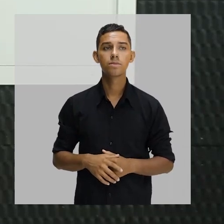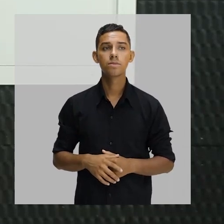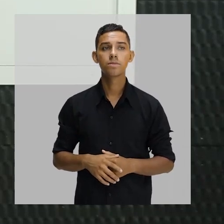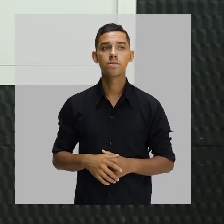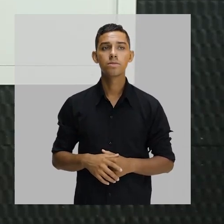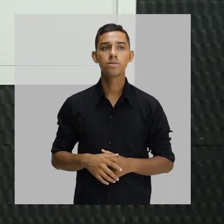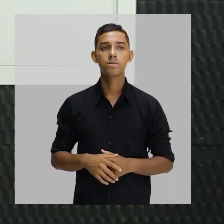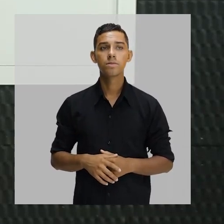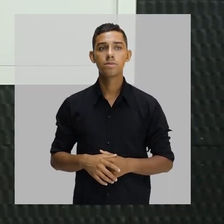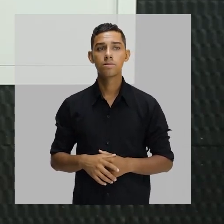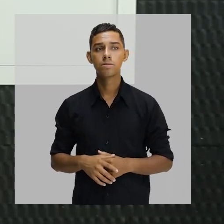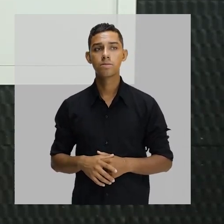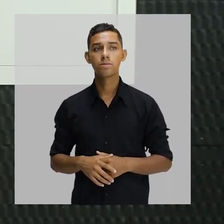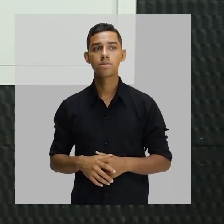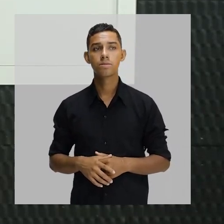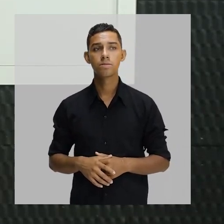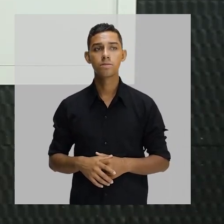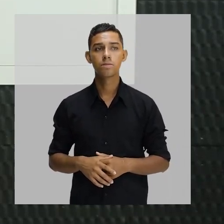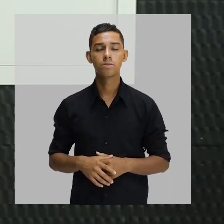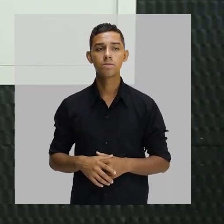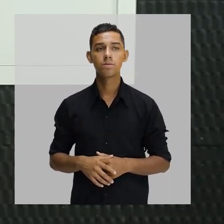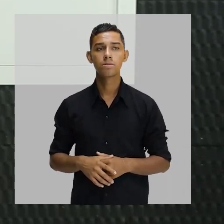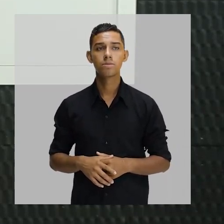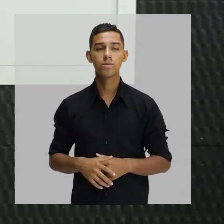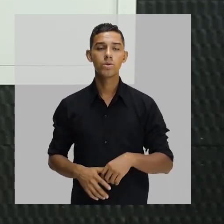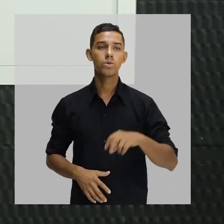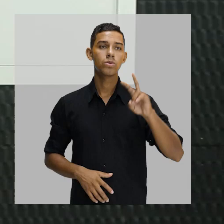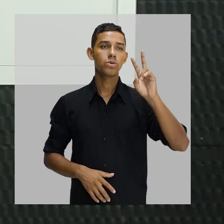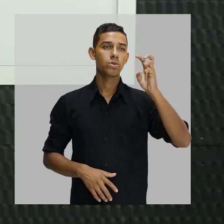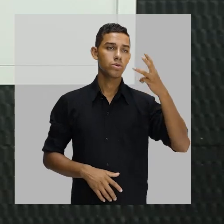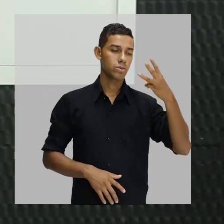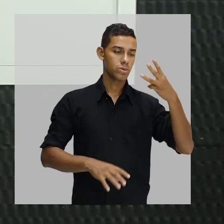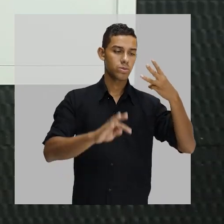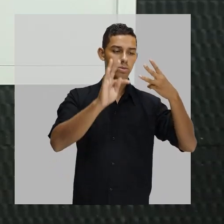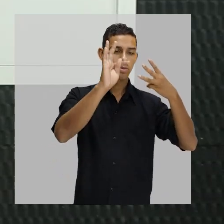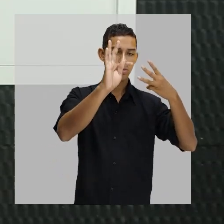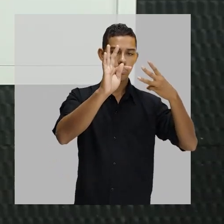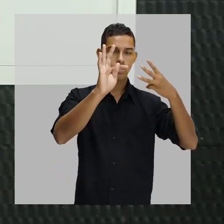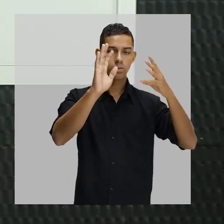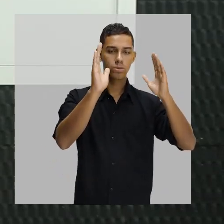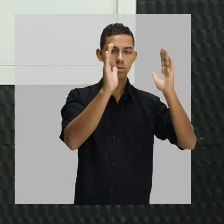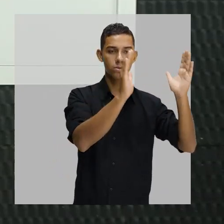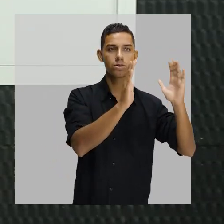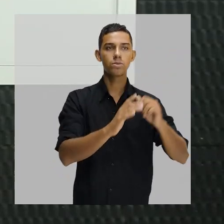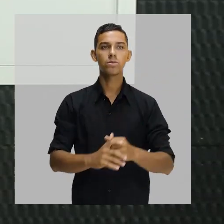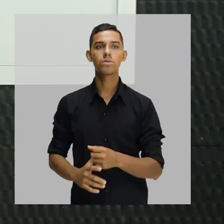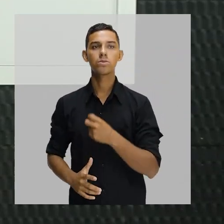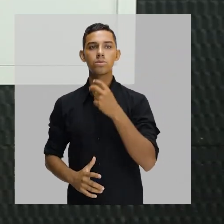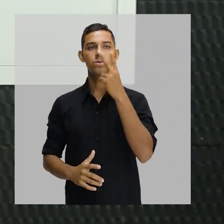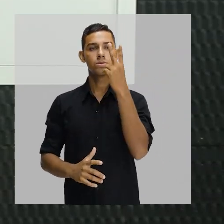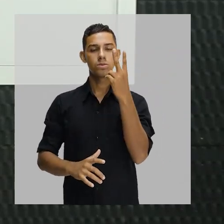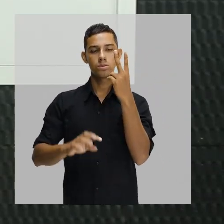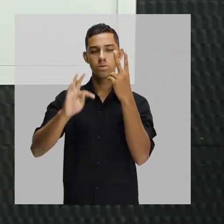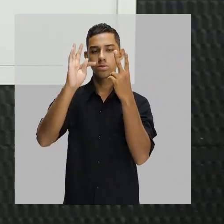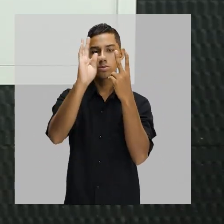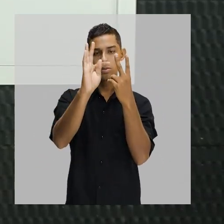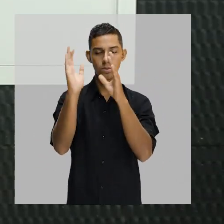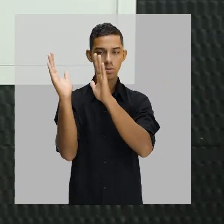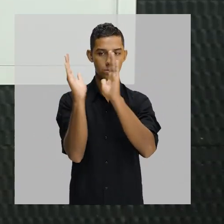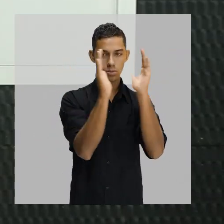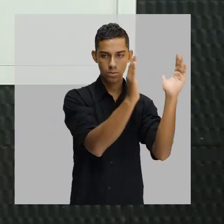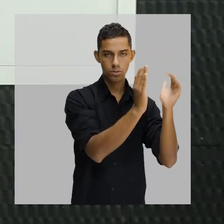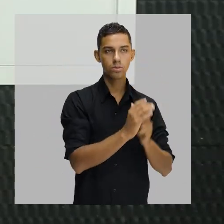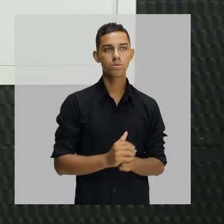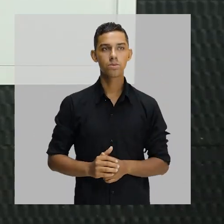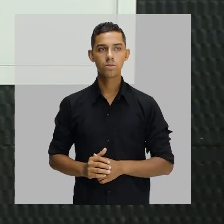passa para cá. Quem não tem t, passa para lá. Certo? Quem tem t, vai para um lado